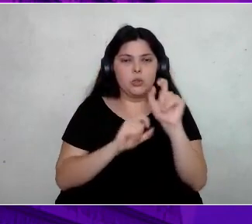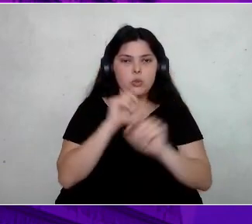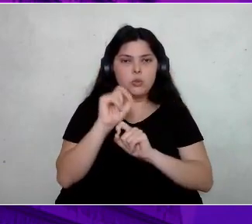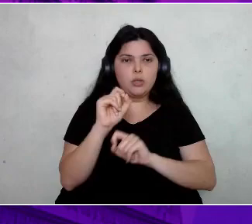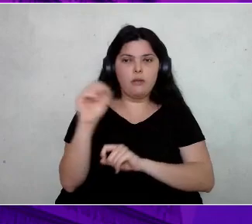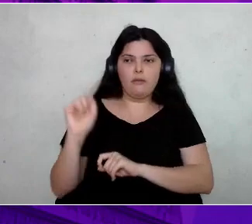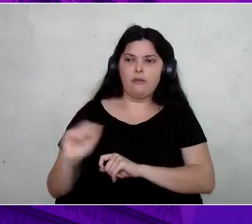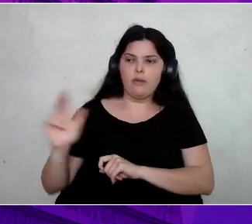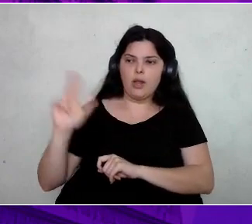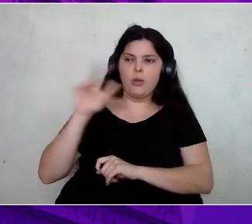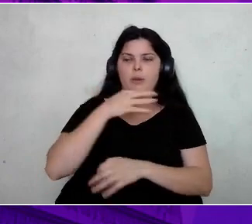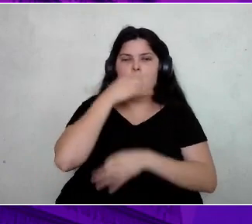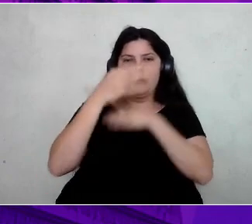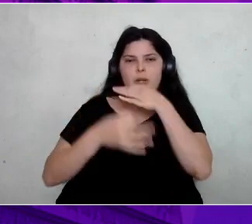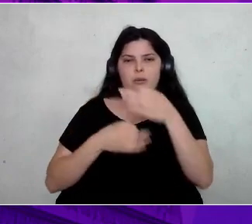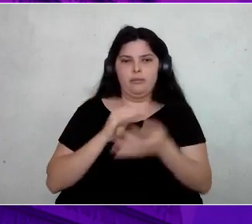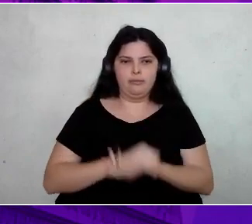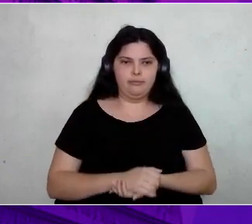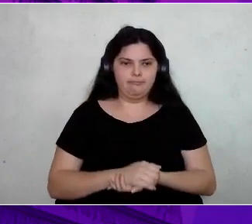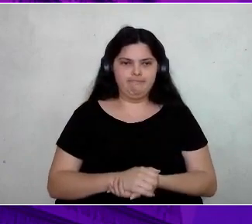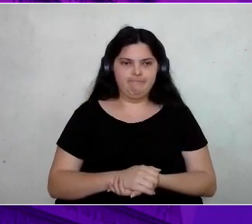opinião.